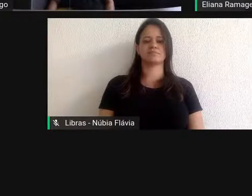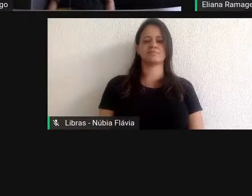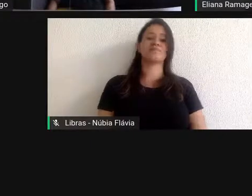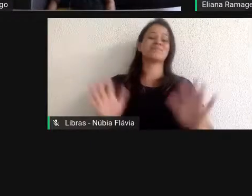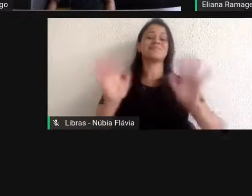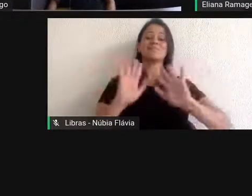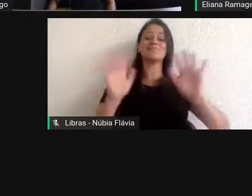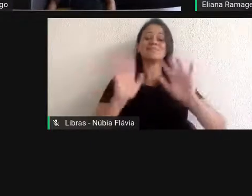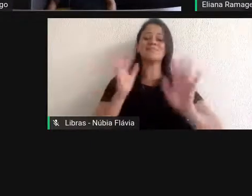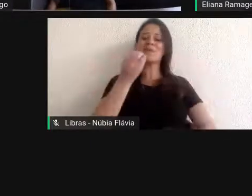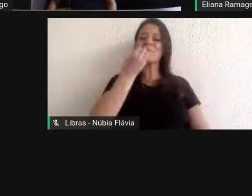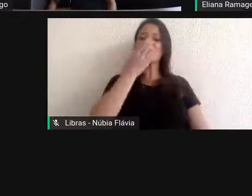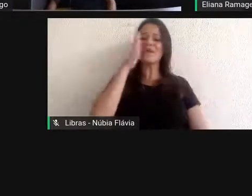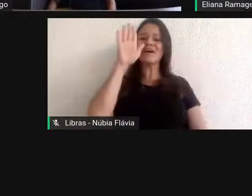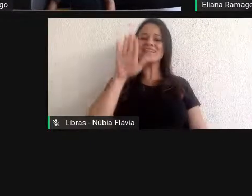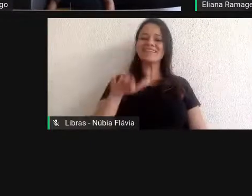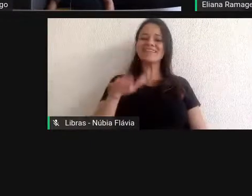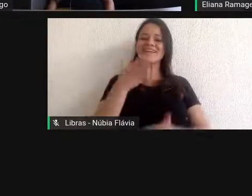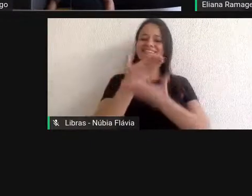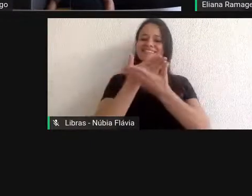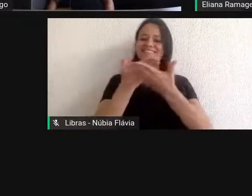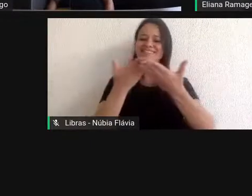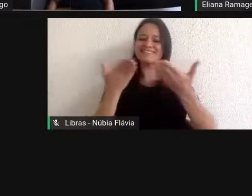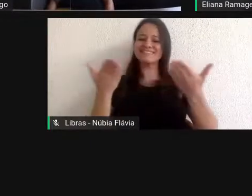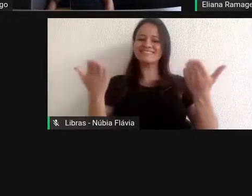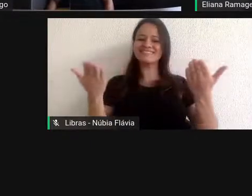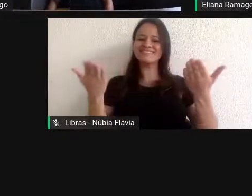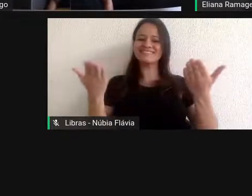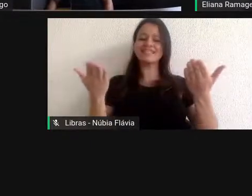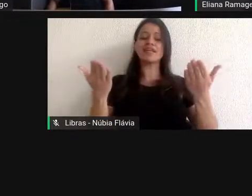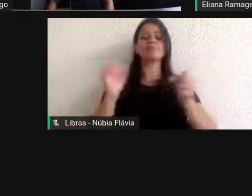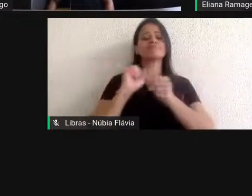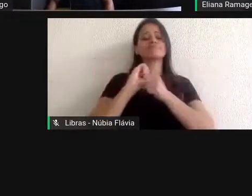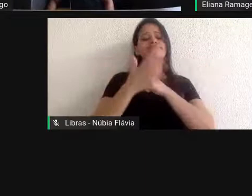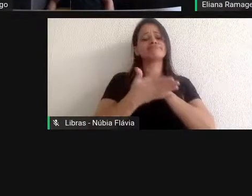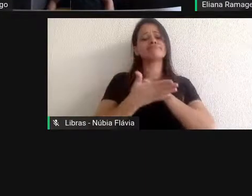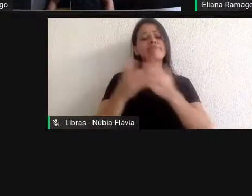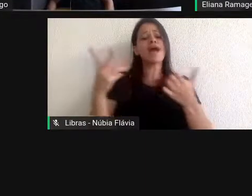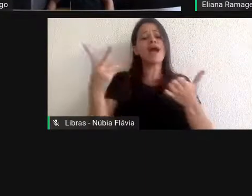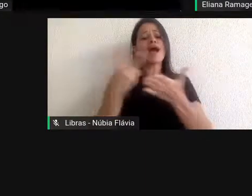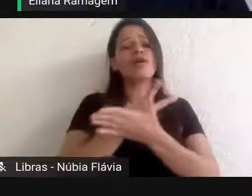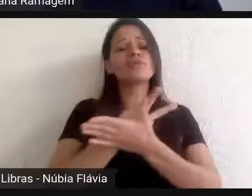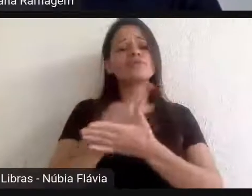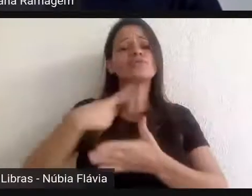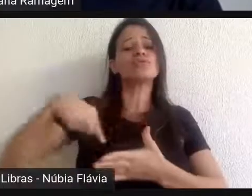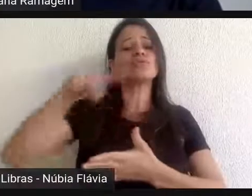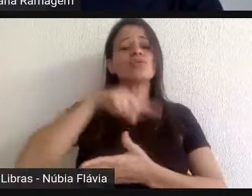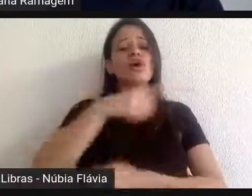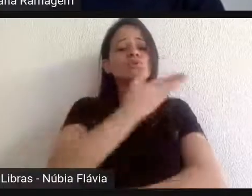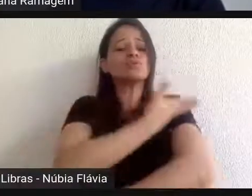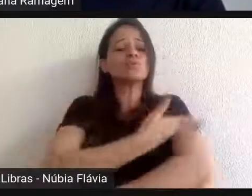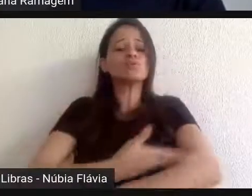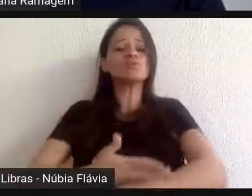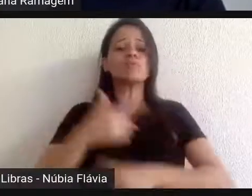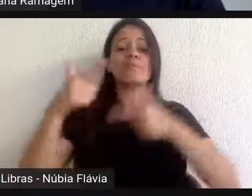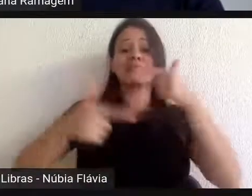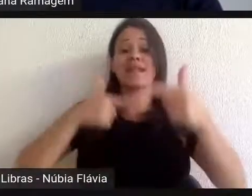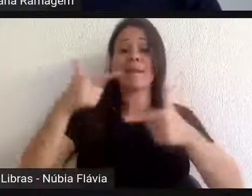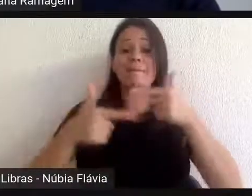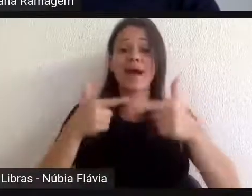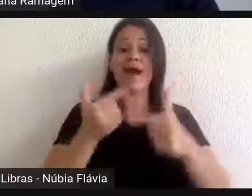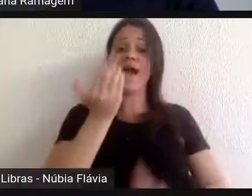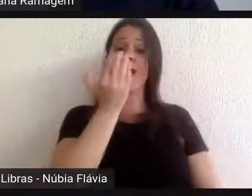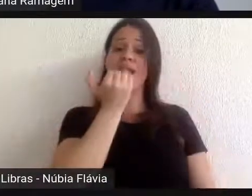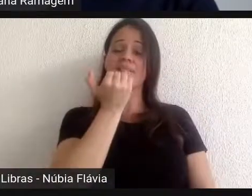Boa tarde a todos. A pandemia nos obrigou a estabelecer novas rotinas de trabalho, de alimentação,